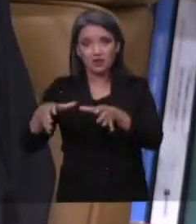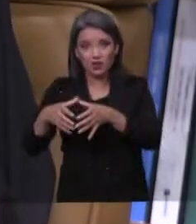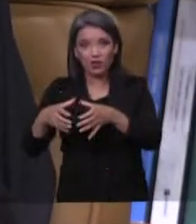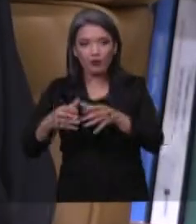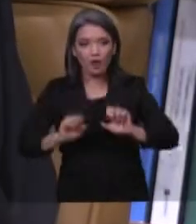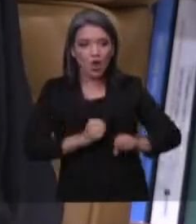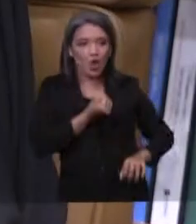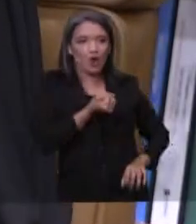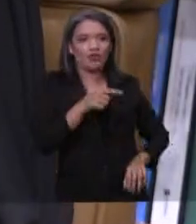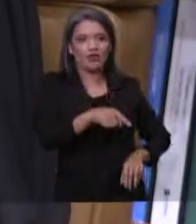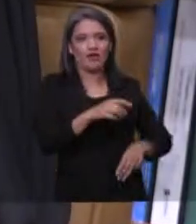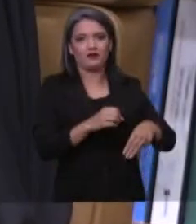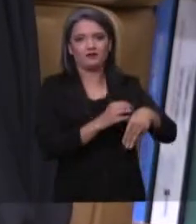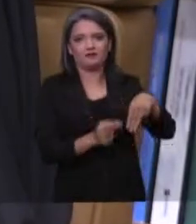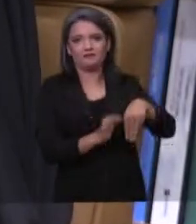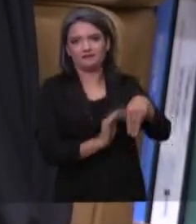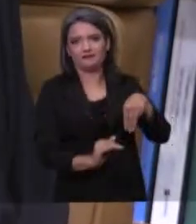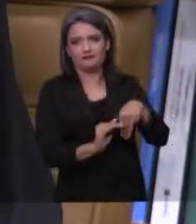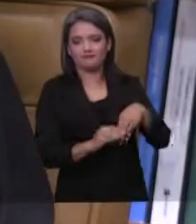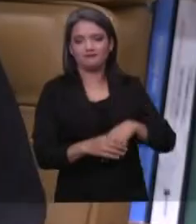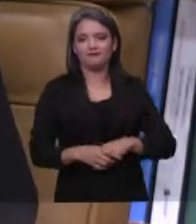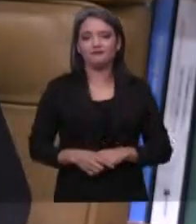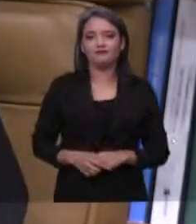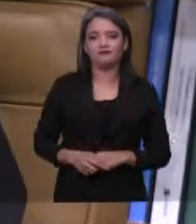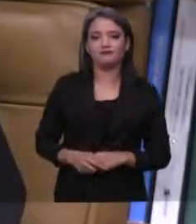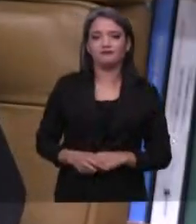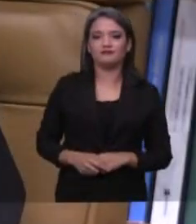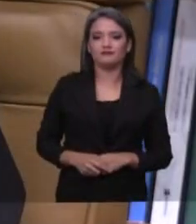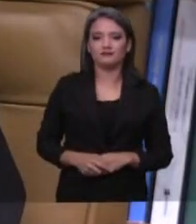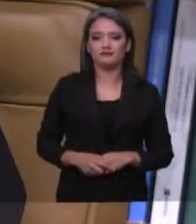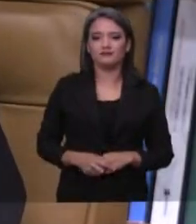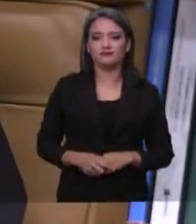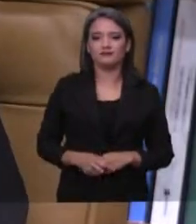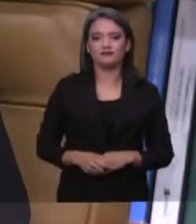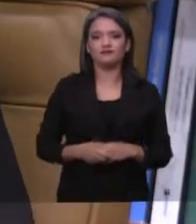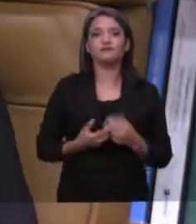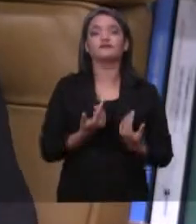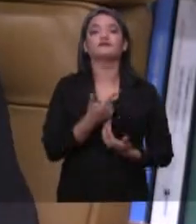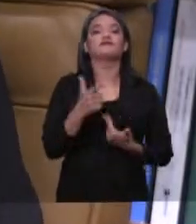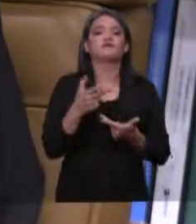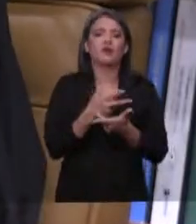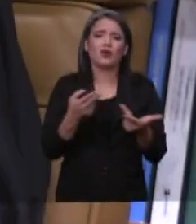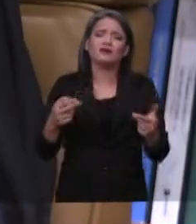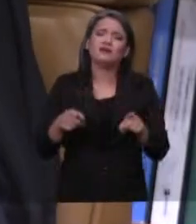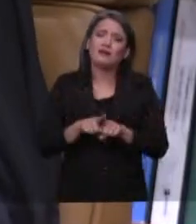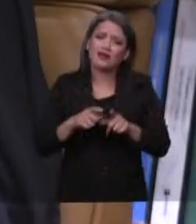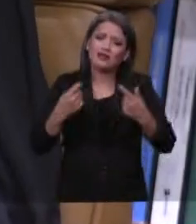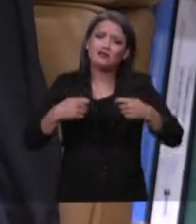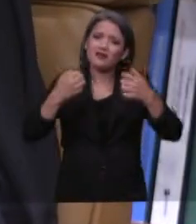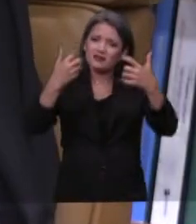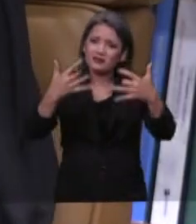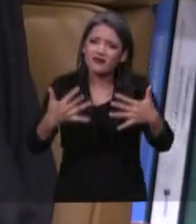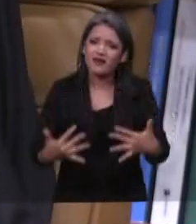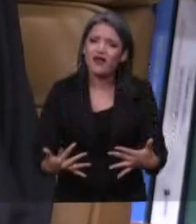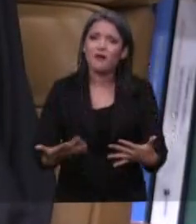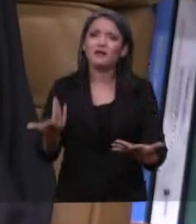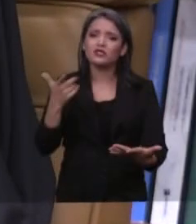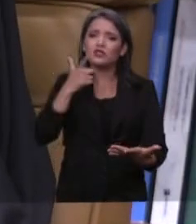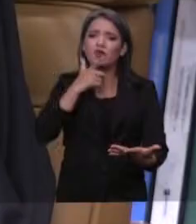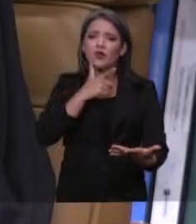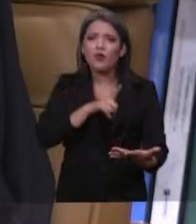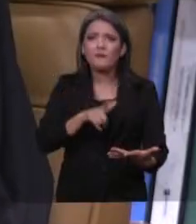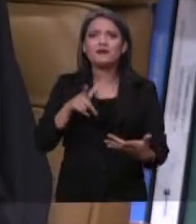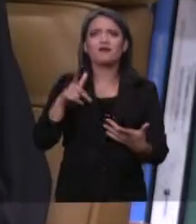outra coisa que me chama a atenção, presidente, acho que a gente tinha que desmistificar, até para começar o processo de pacificação